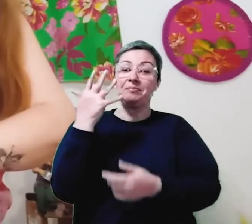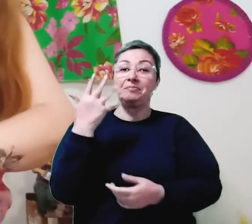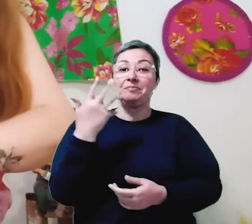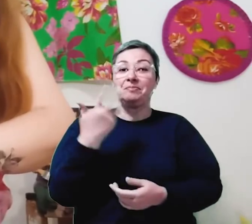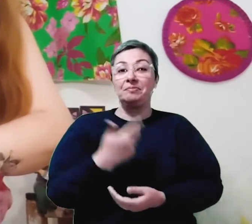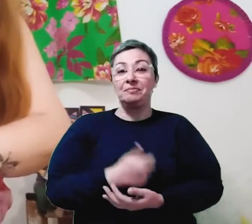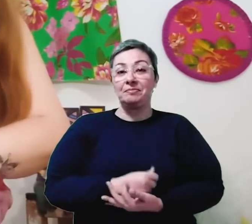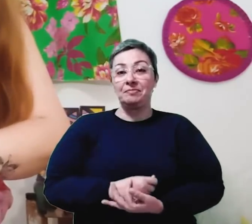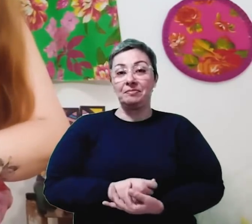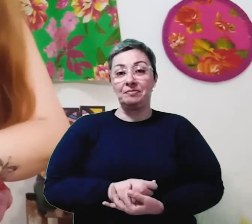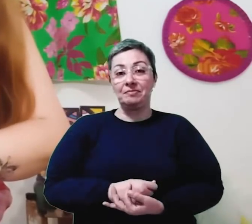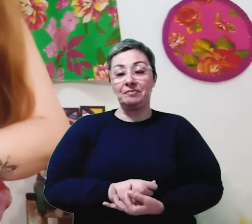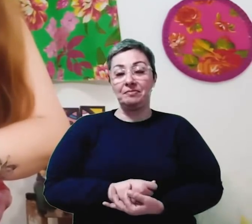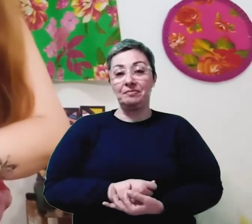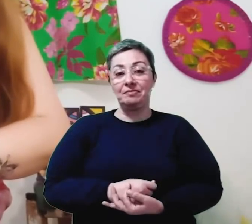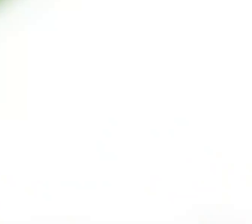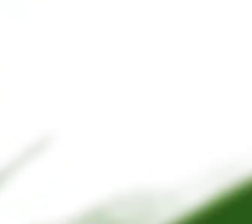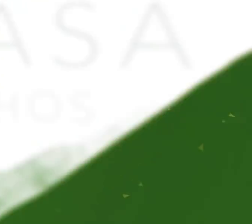pai.